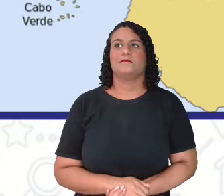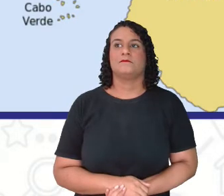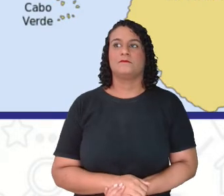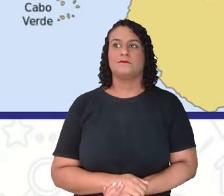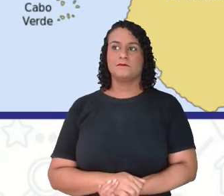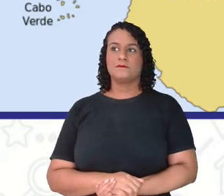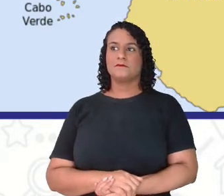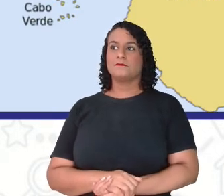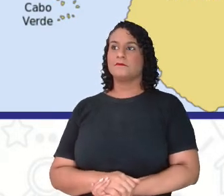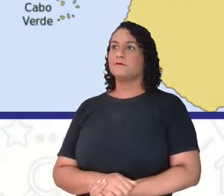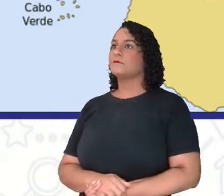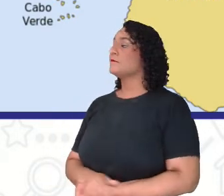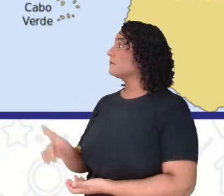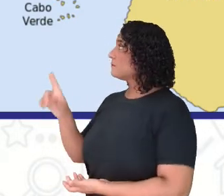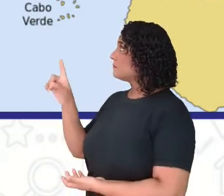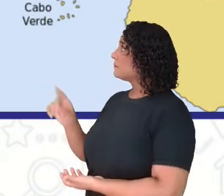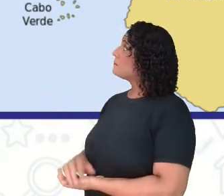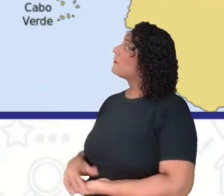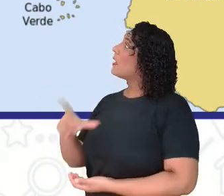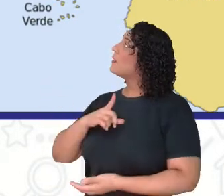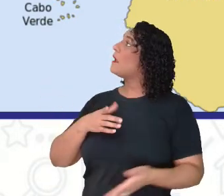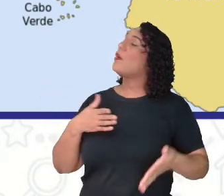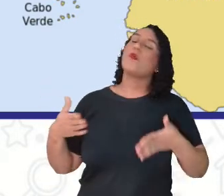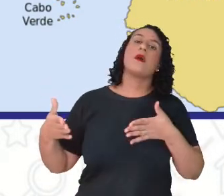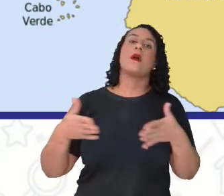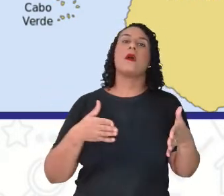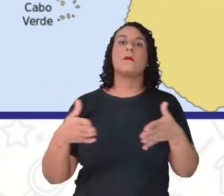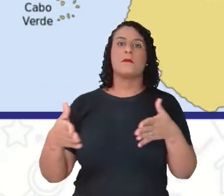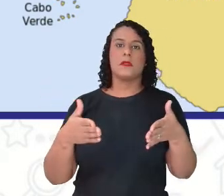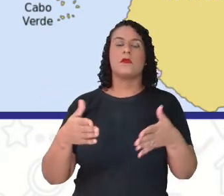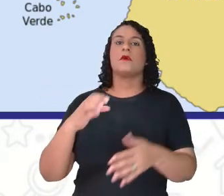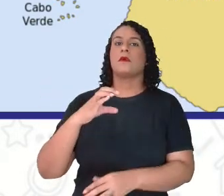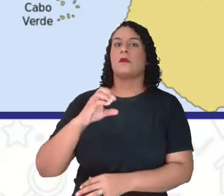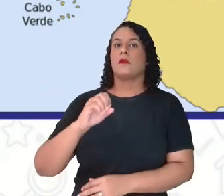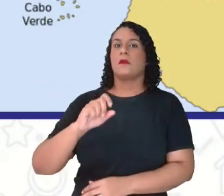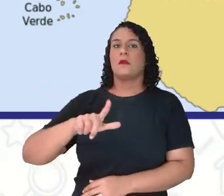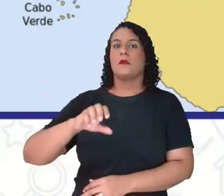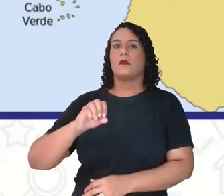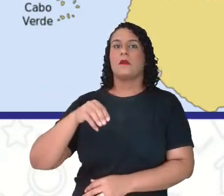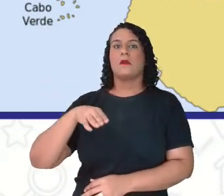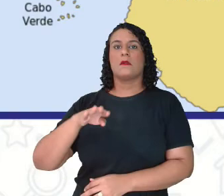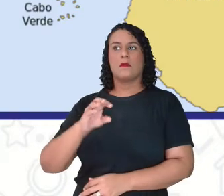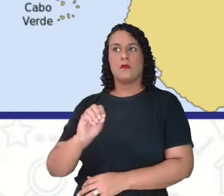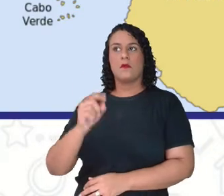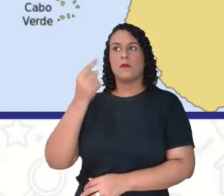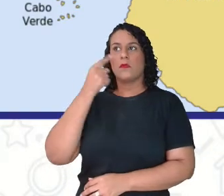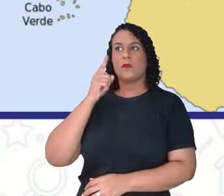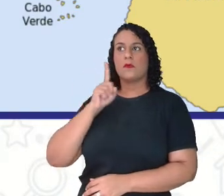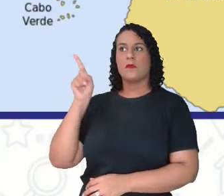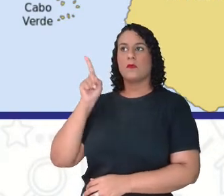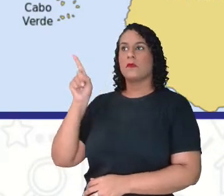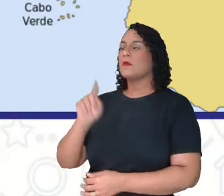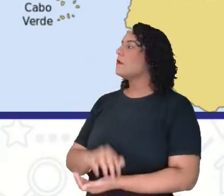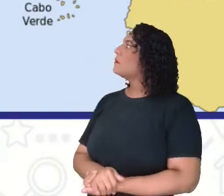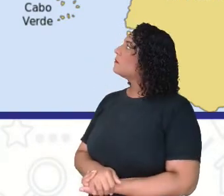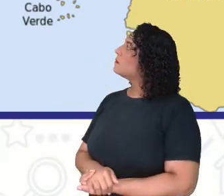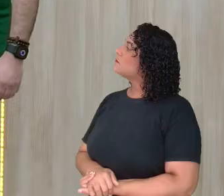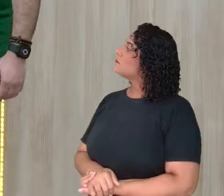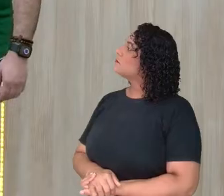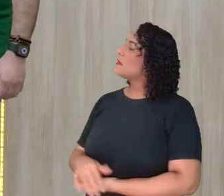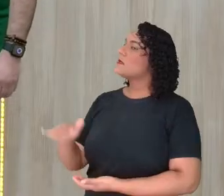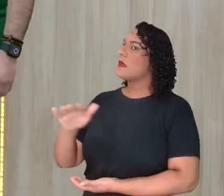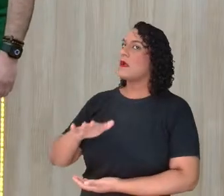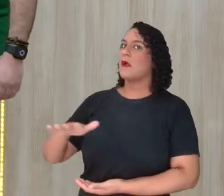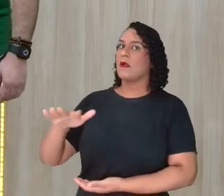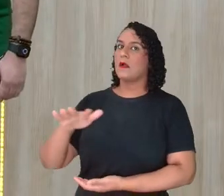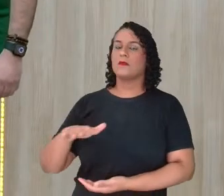aqui a gente tem a rota, né, de Cristóvão Colombo, partiu aqui, ó, da região